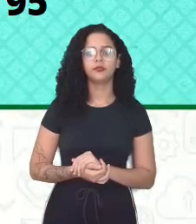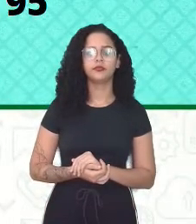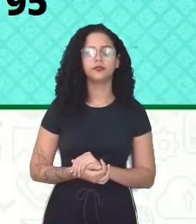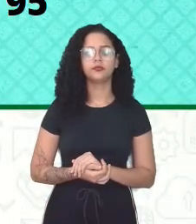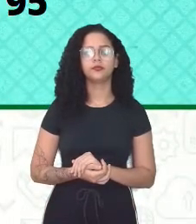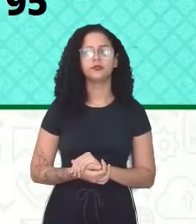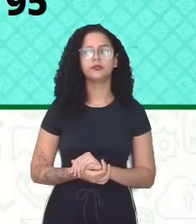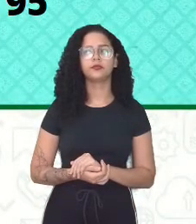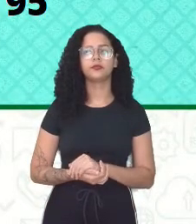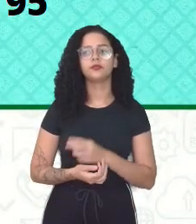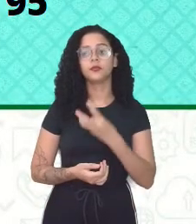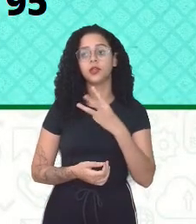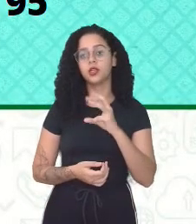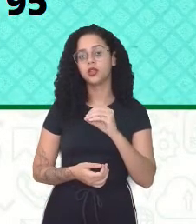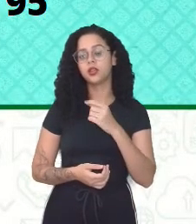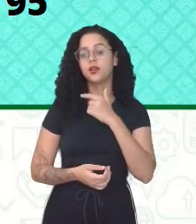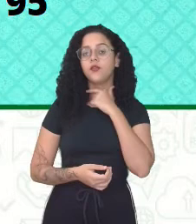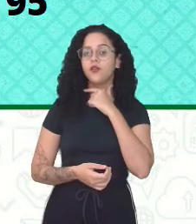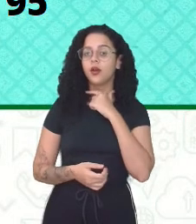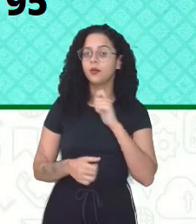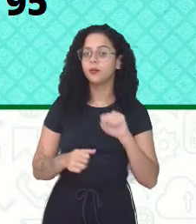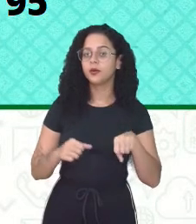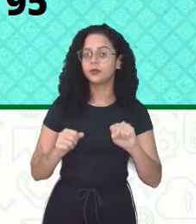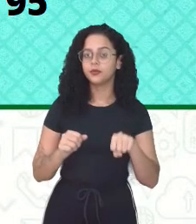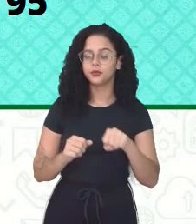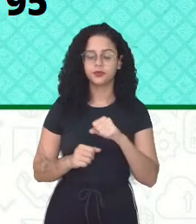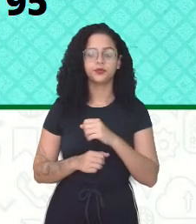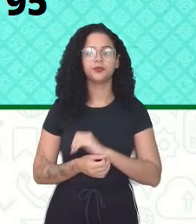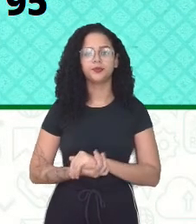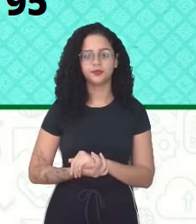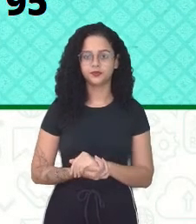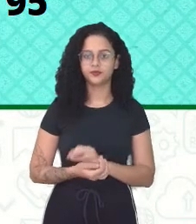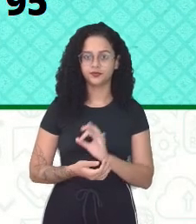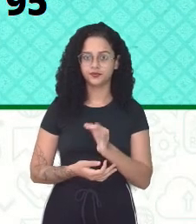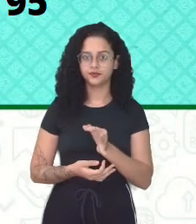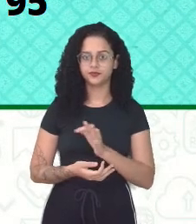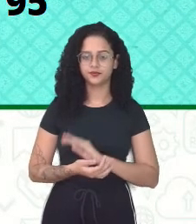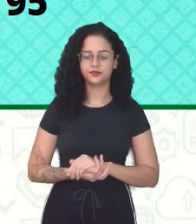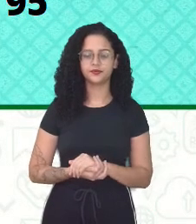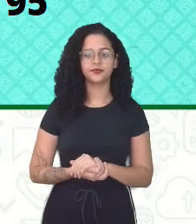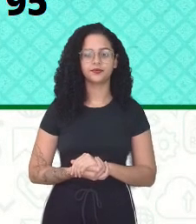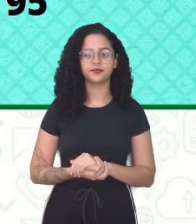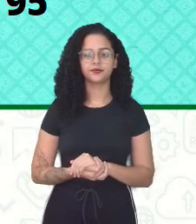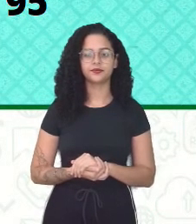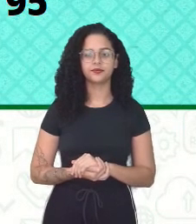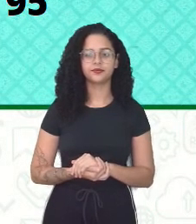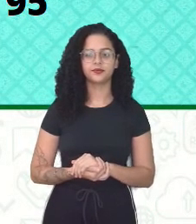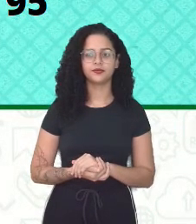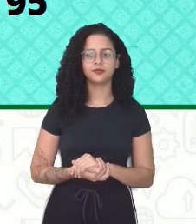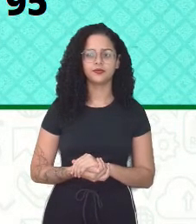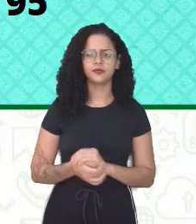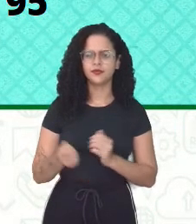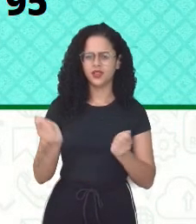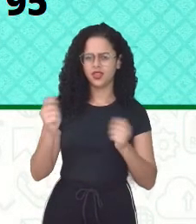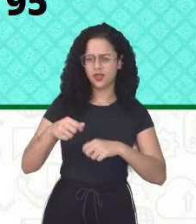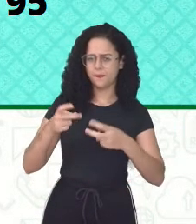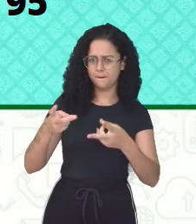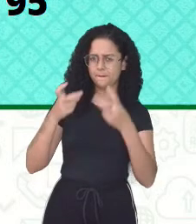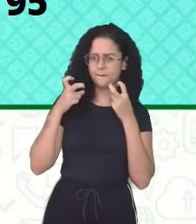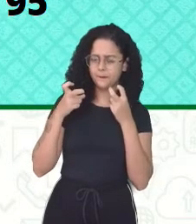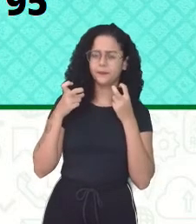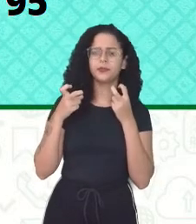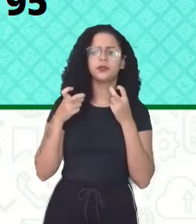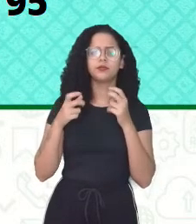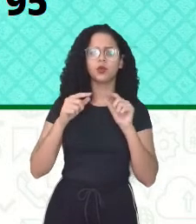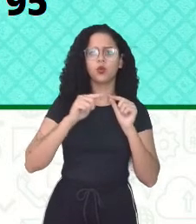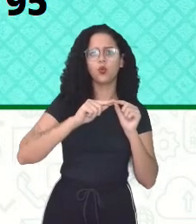Então, eu tenho aí 30 vagas para motos, certo? Deu para perceber que